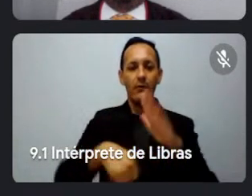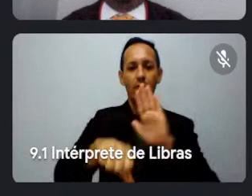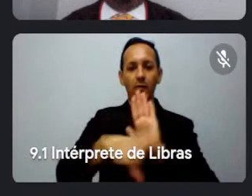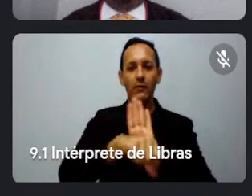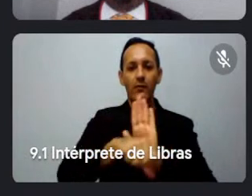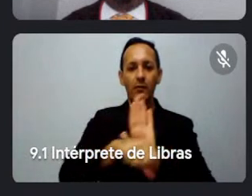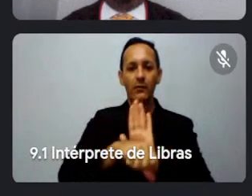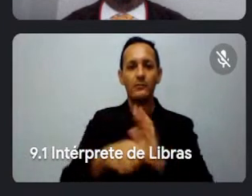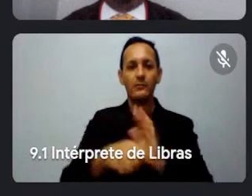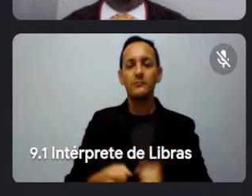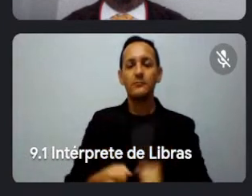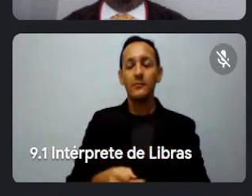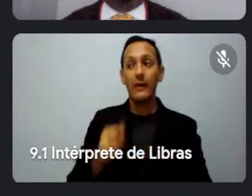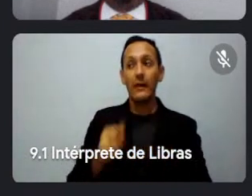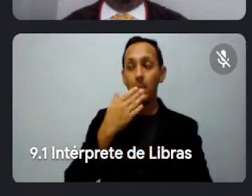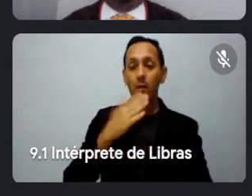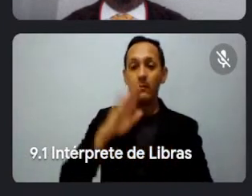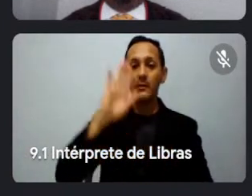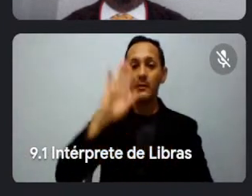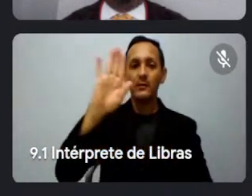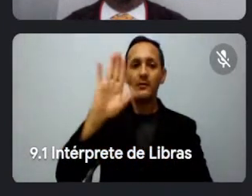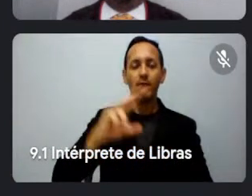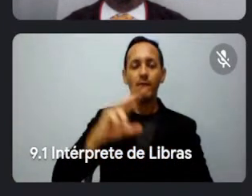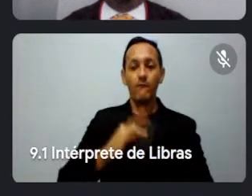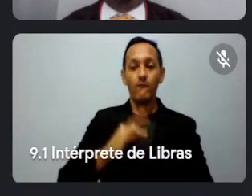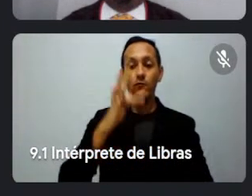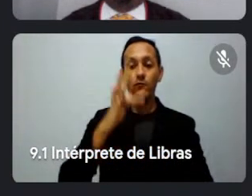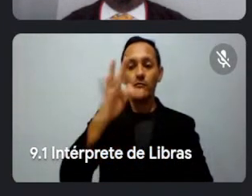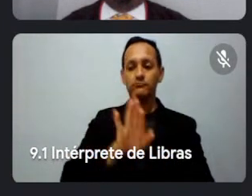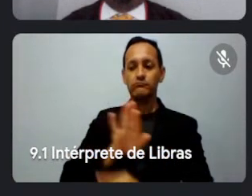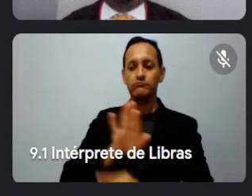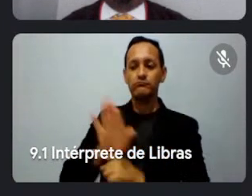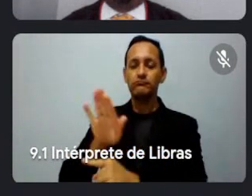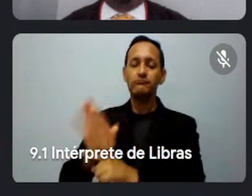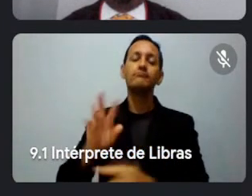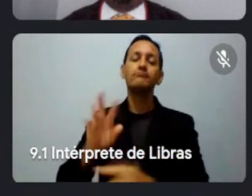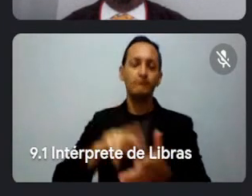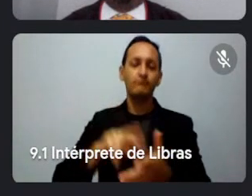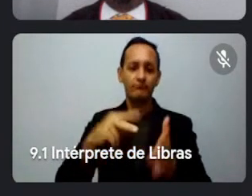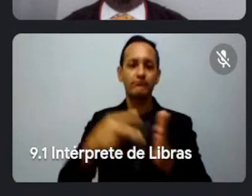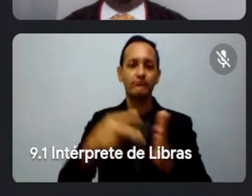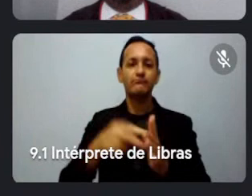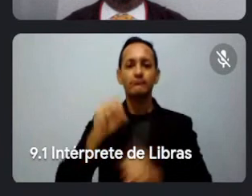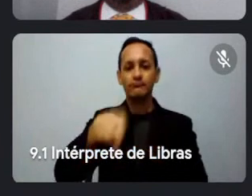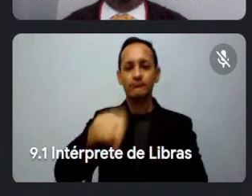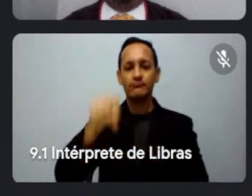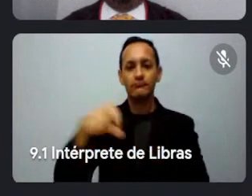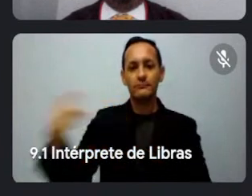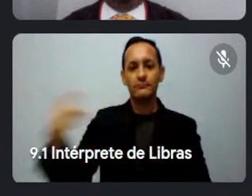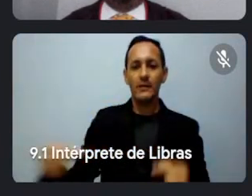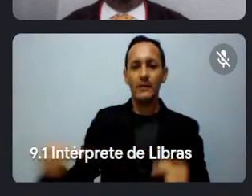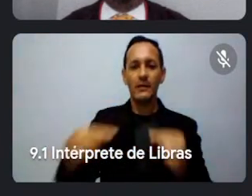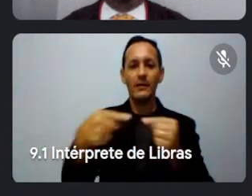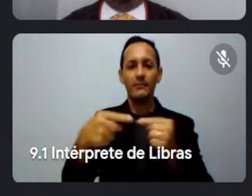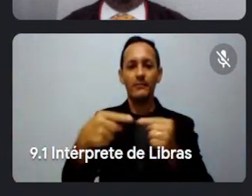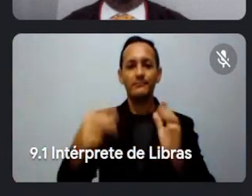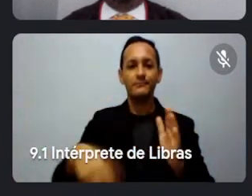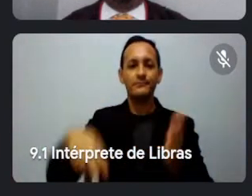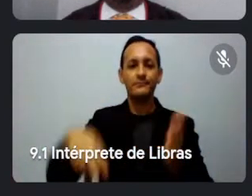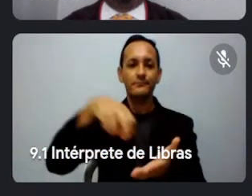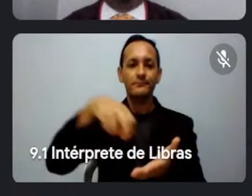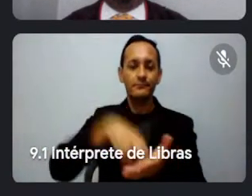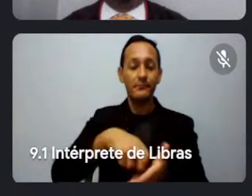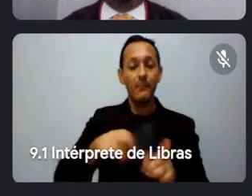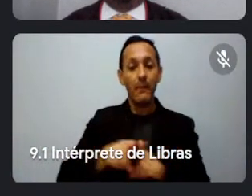benesse é suficiente para caracterização do tipo não é necessário que essa benesse efetivamente tenha se